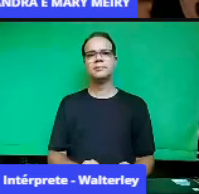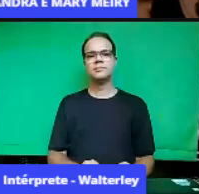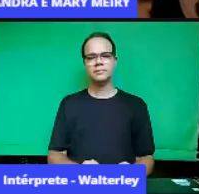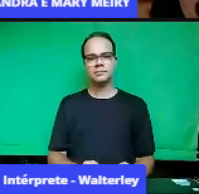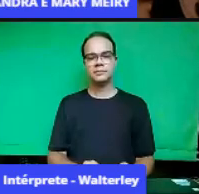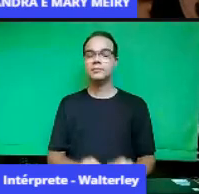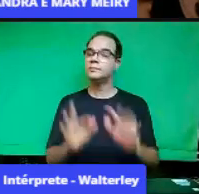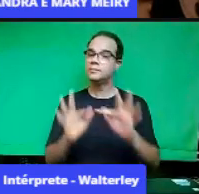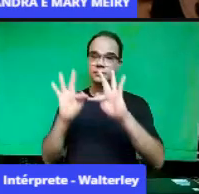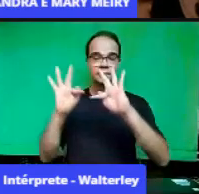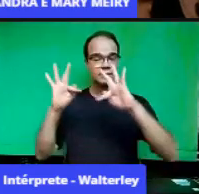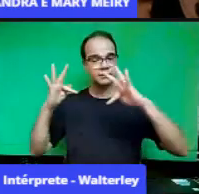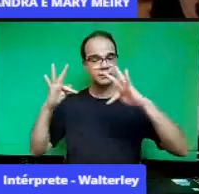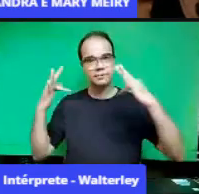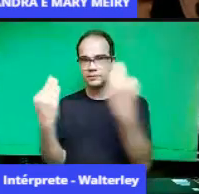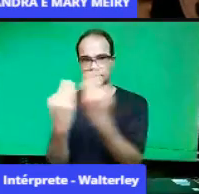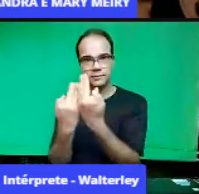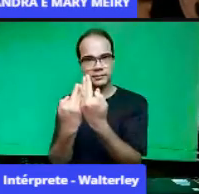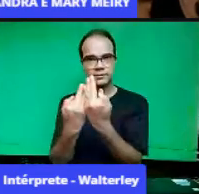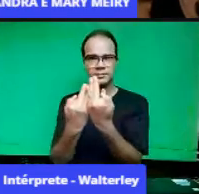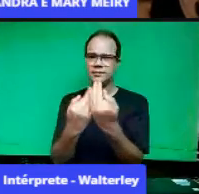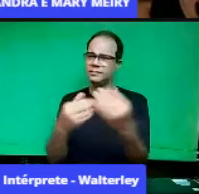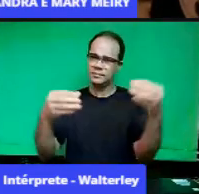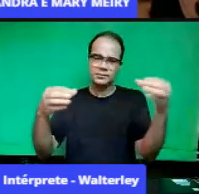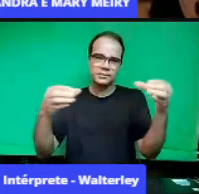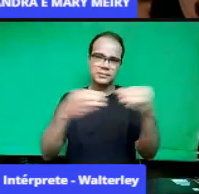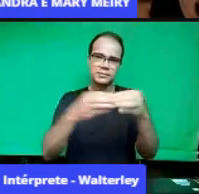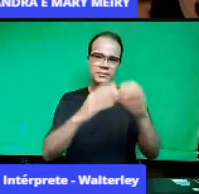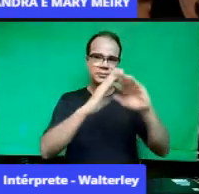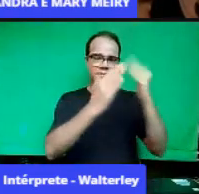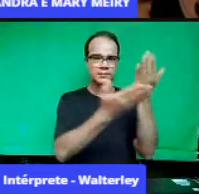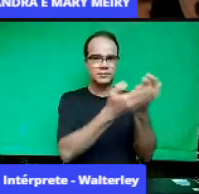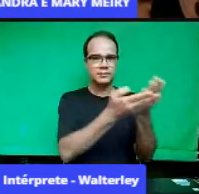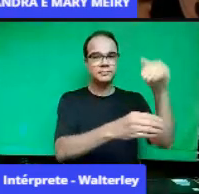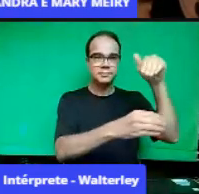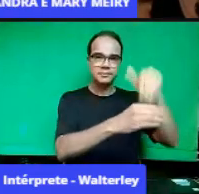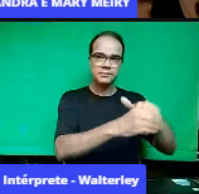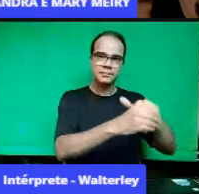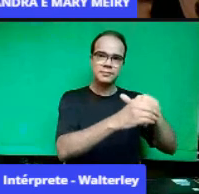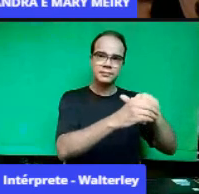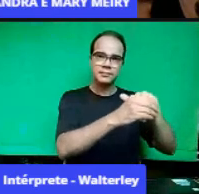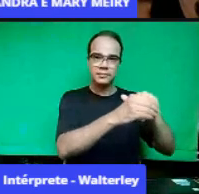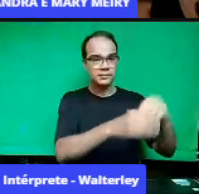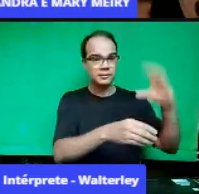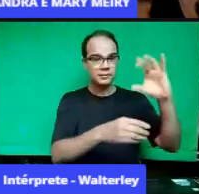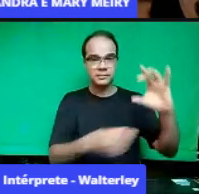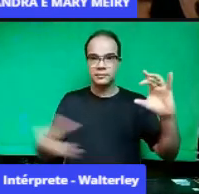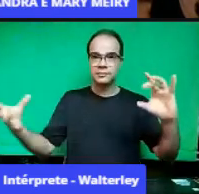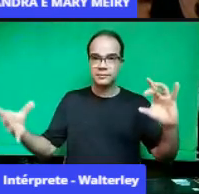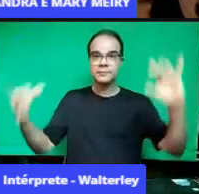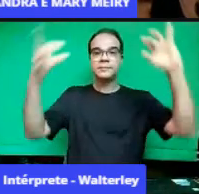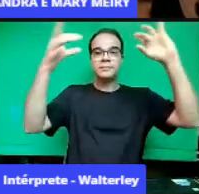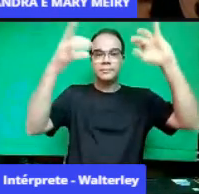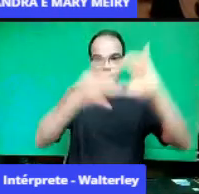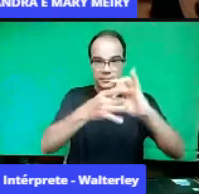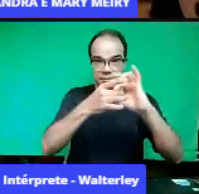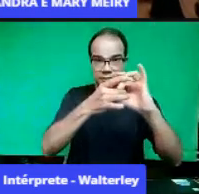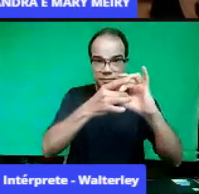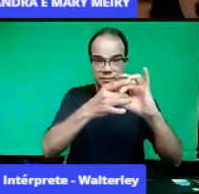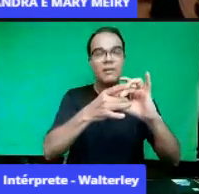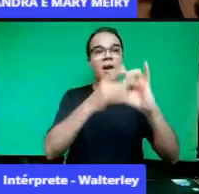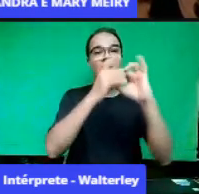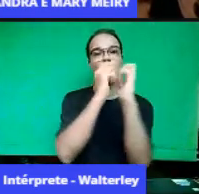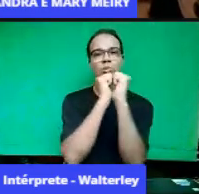A família, na equipe, de como vai acontecer todos os procedimentos que vão ser adotados, né, para o desenvolvimento